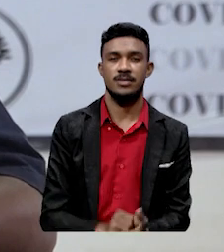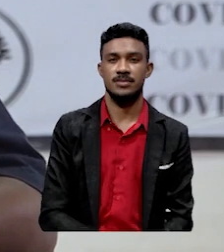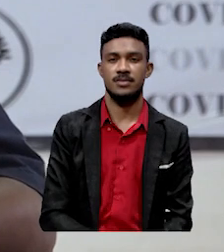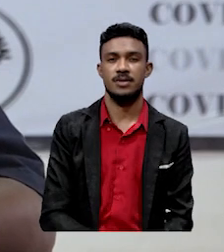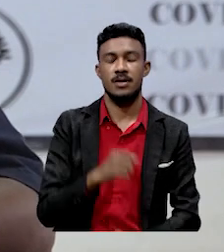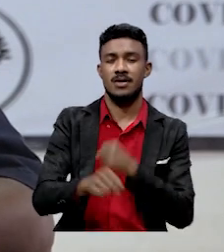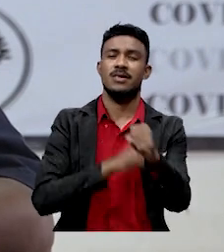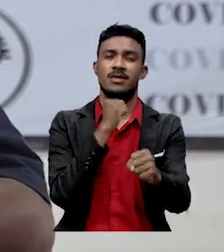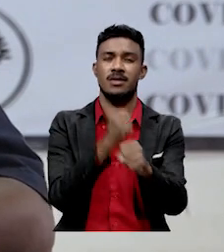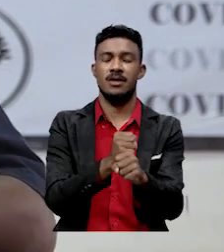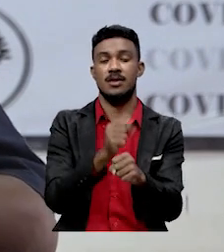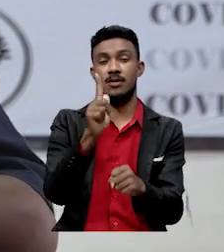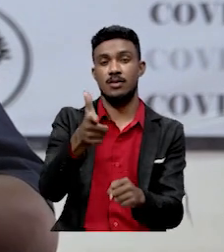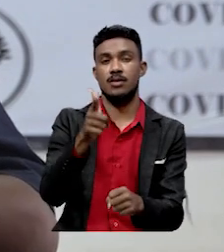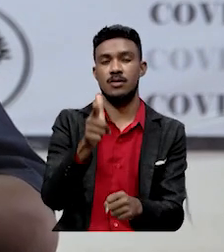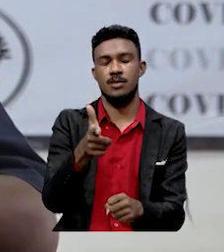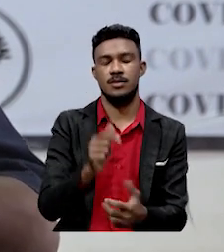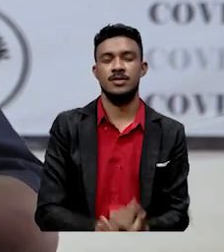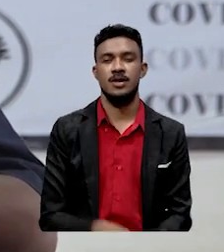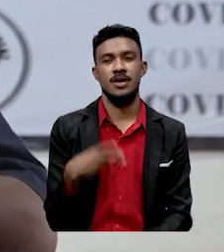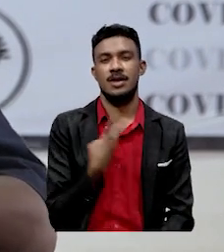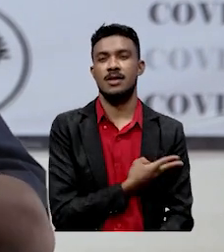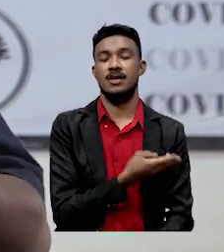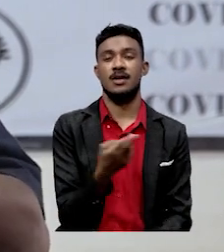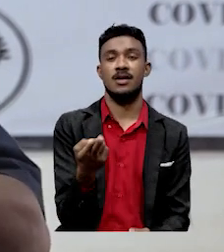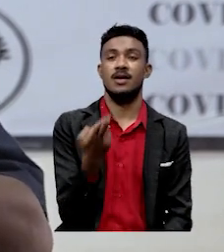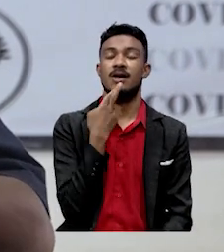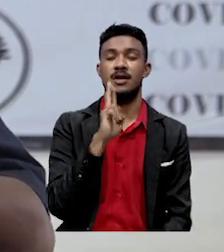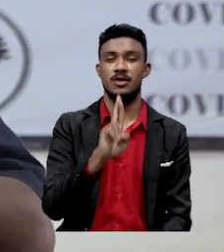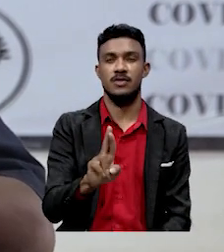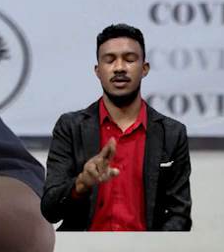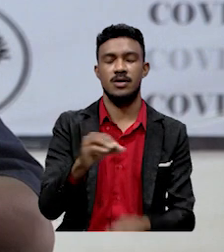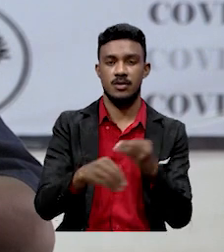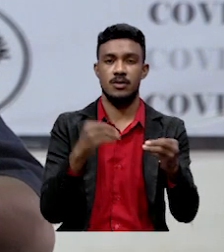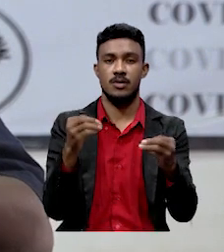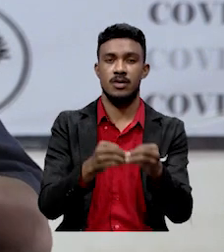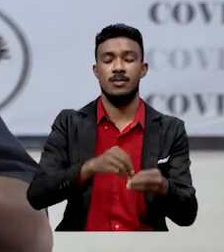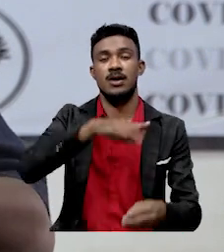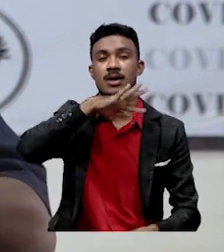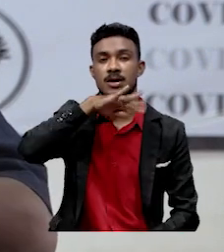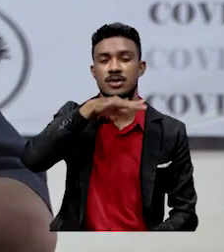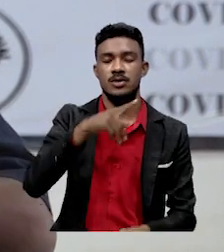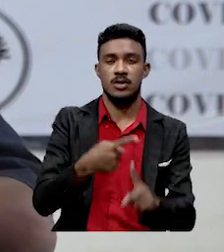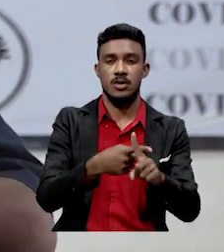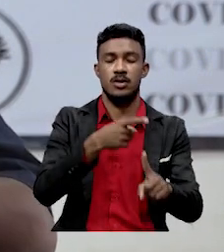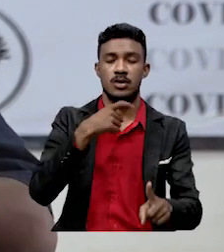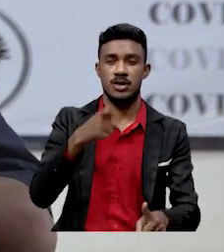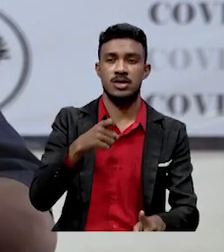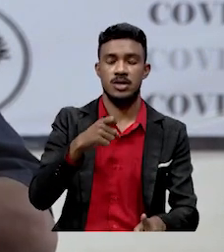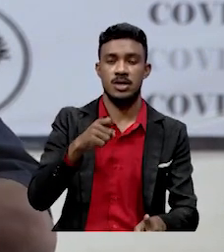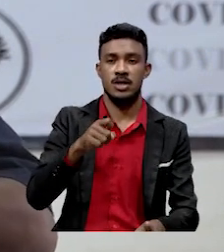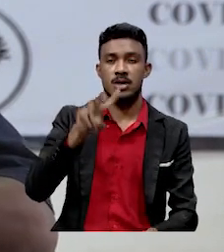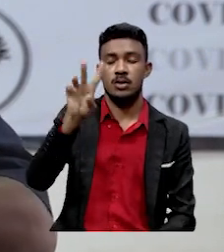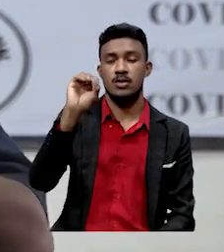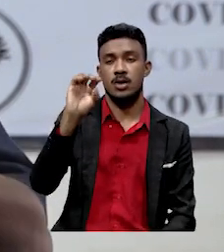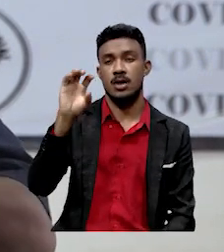tinang ruan ulu mos, ita resolve asunto lisu. Usi 2002